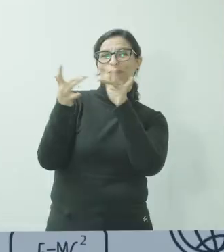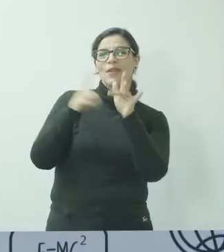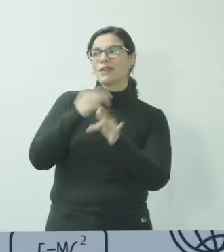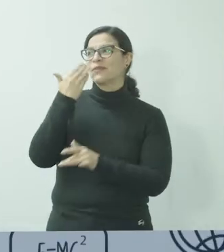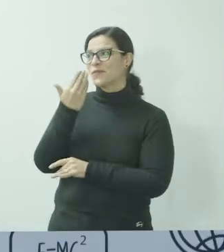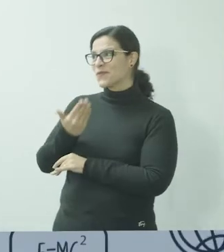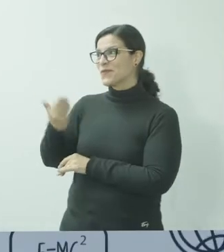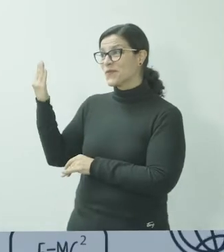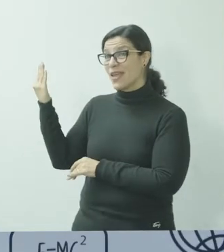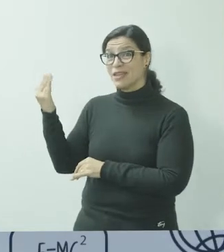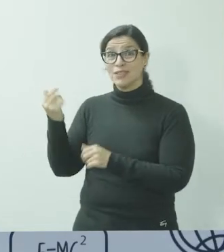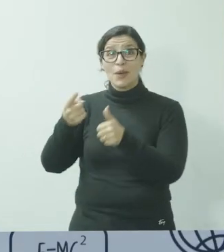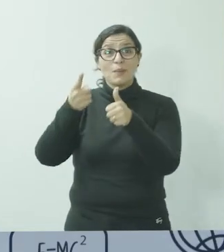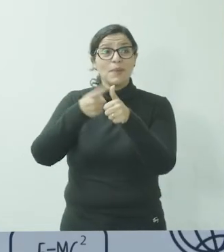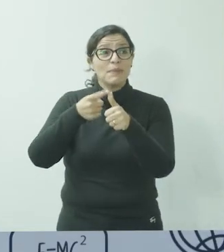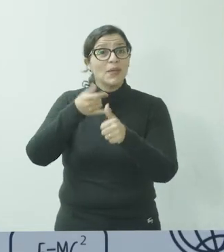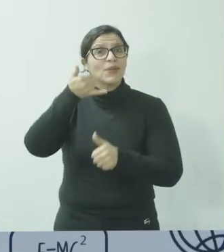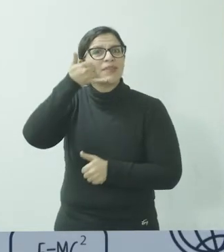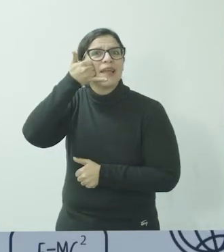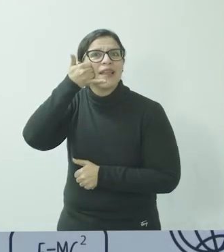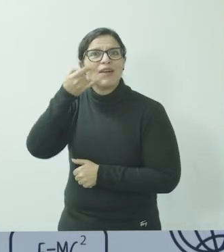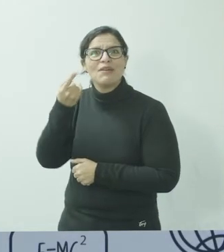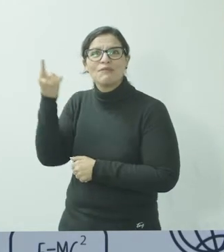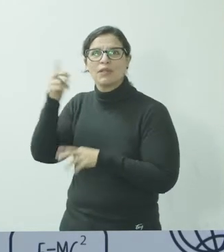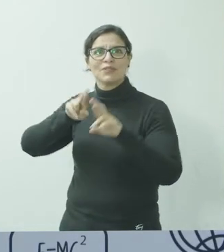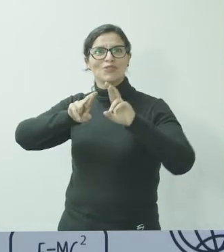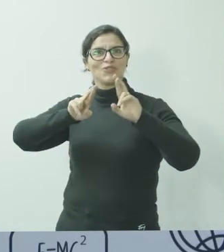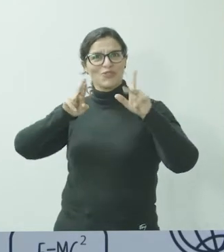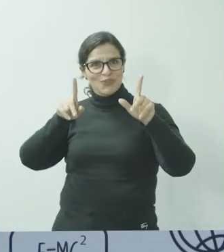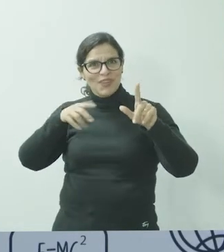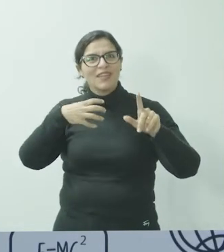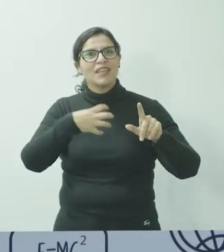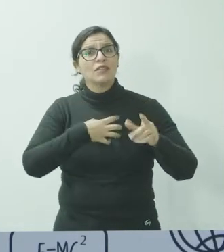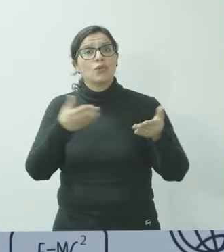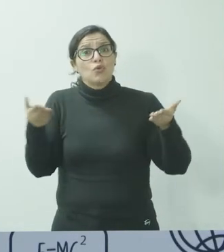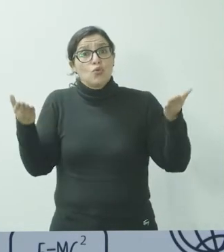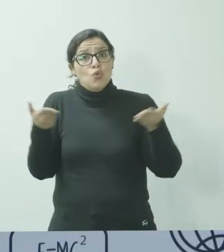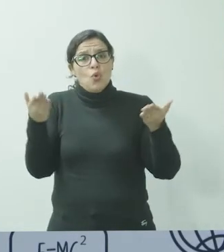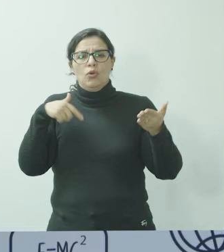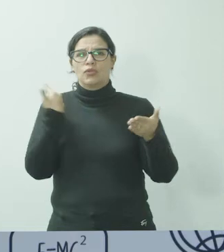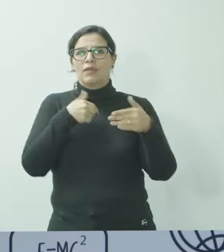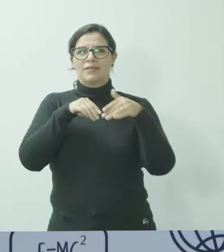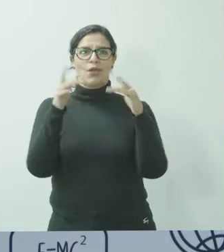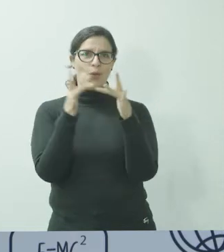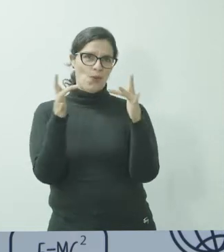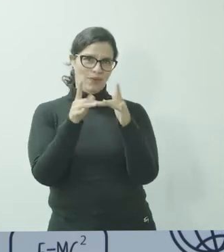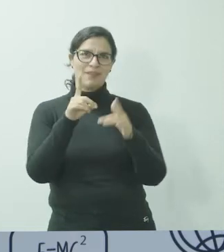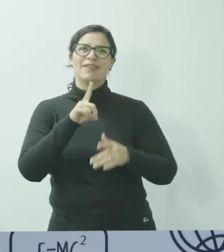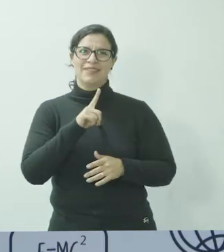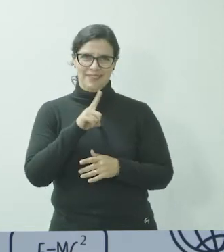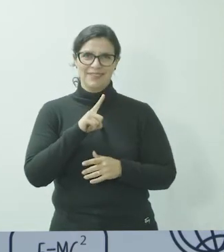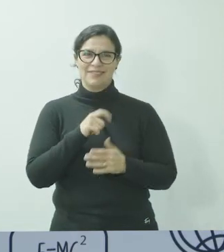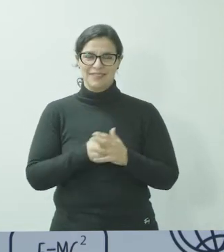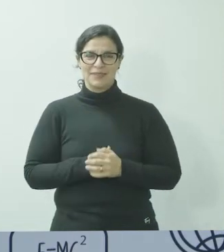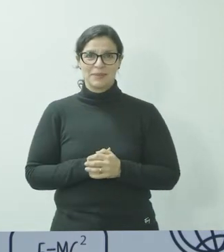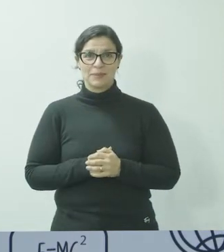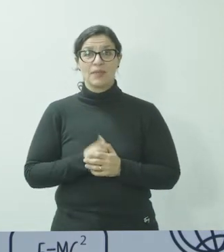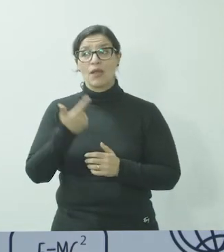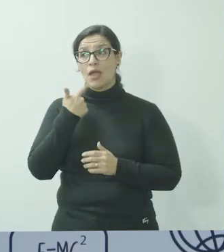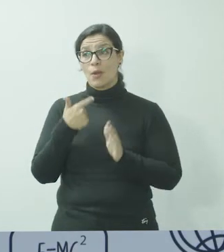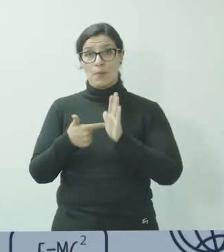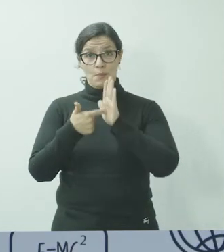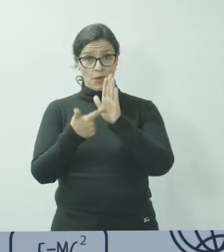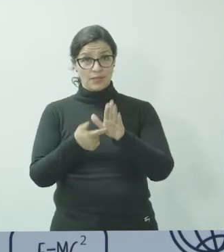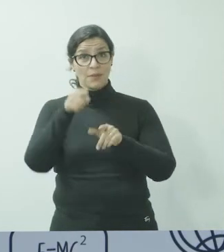primeiro telefone como que ele era muito diferente né dos que a gente tem contato hoje e eu trouxe